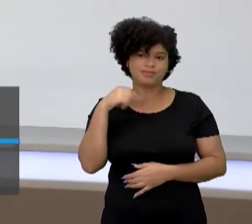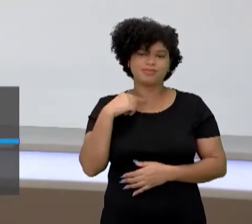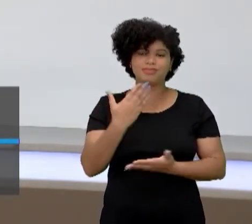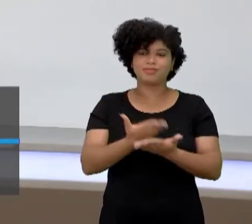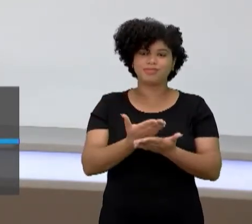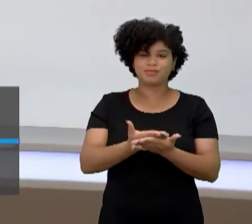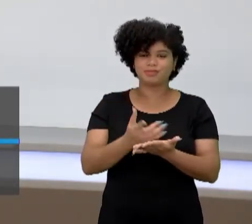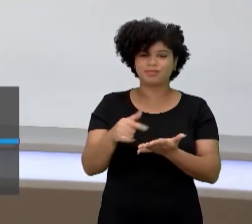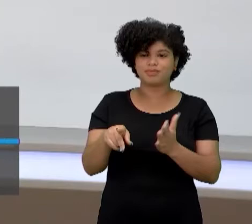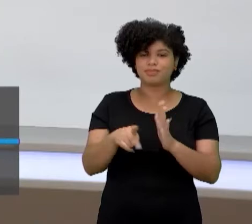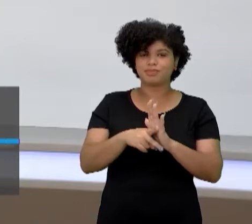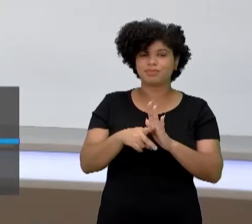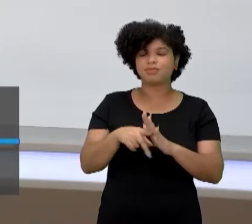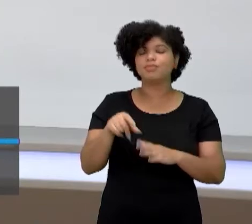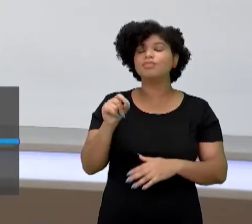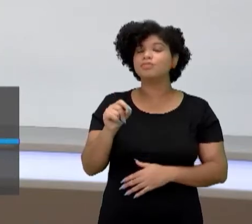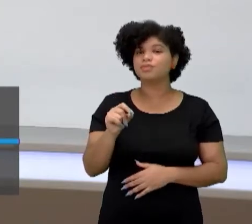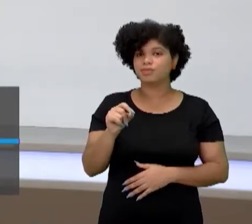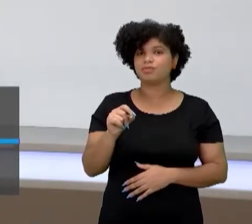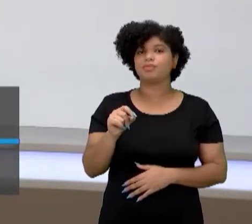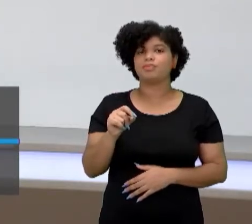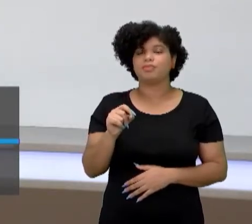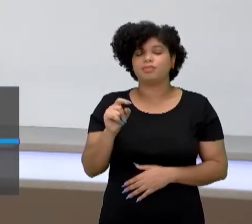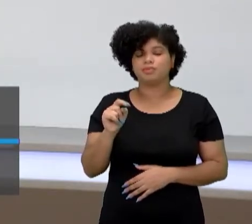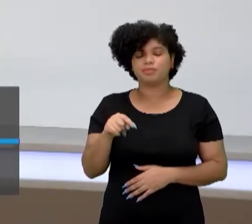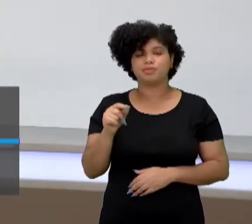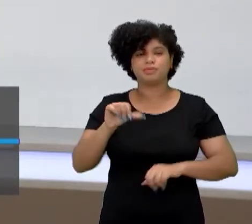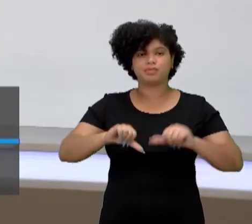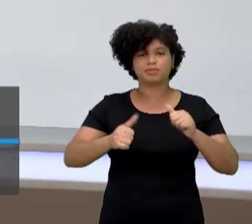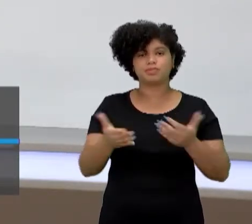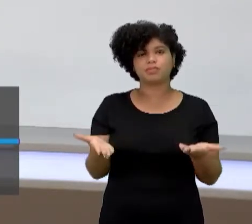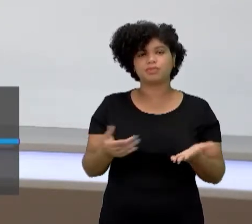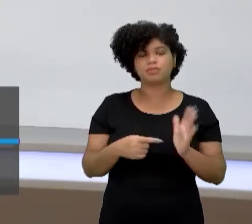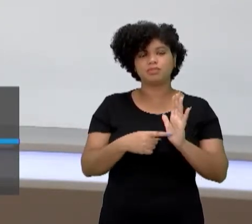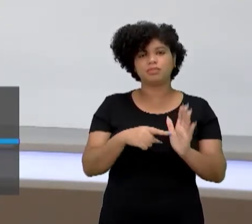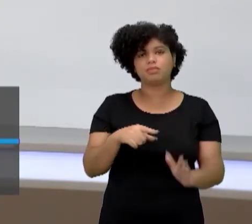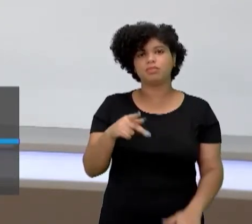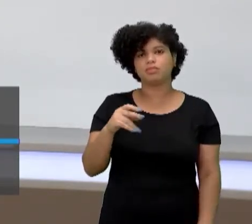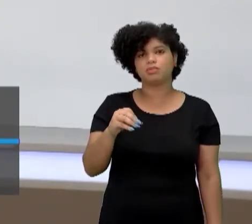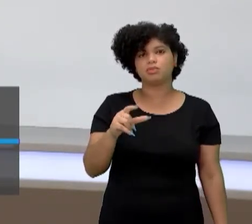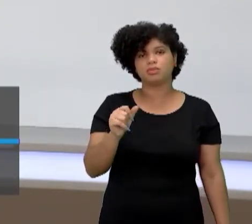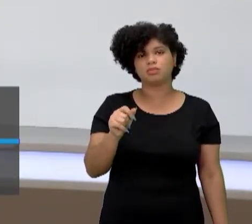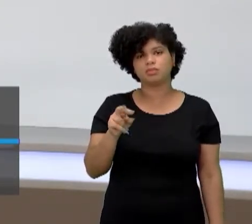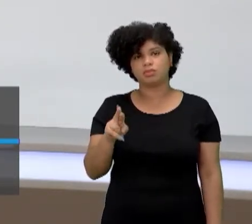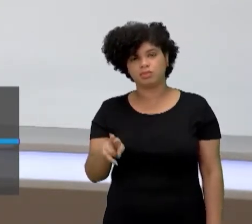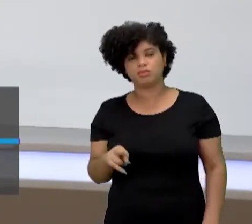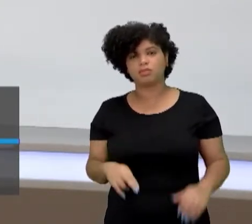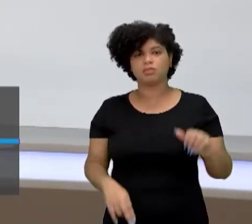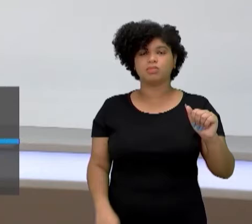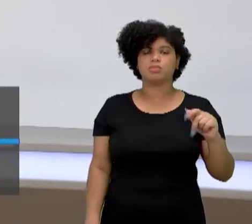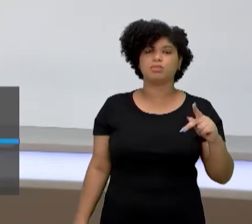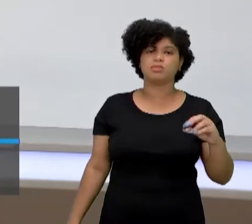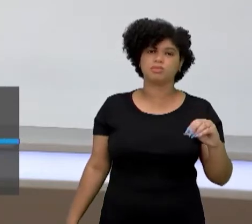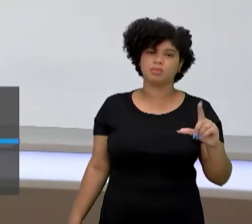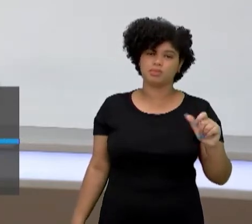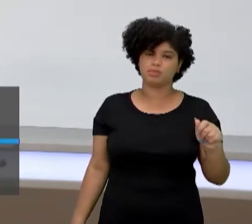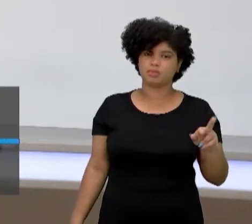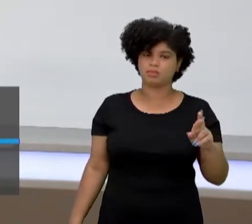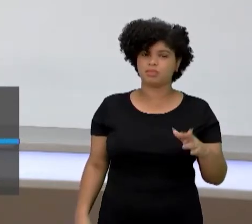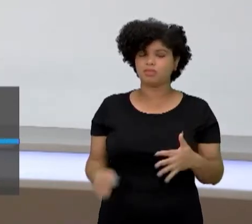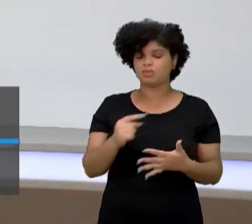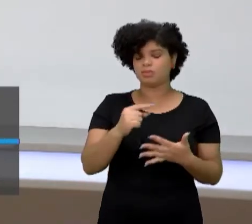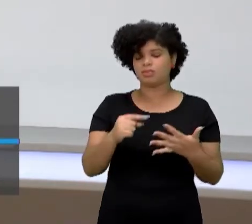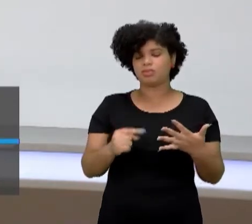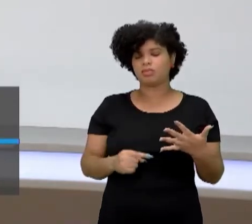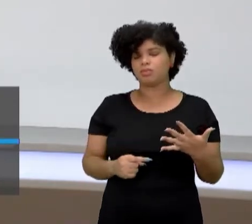aulas de química aí. E hoje, ligação polar e apolar, que eu vou passar para vocês, né? Quais são as ideias para se dizer que uma